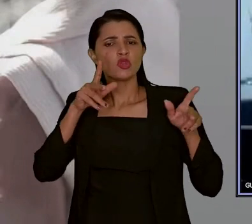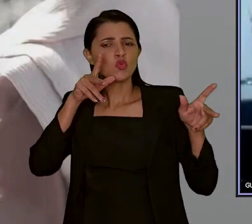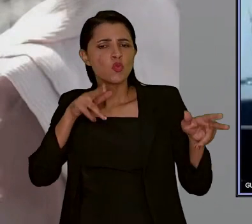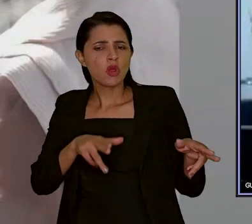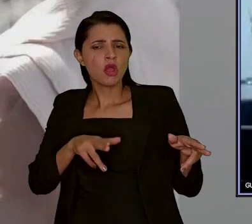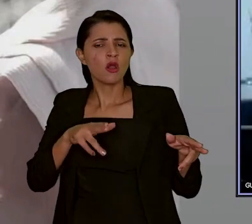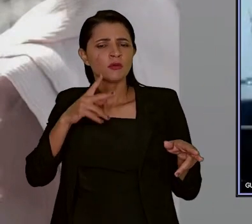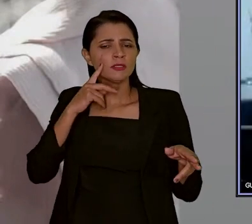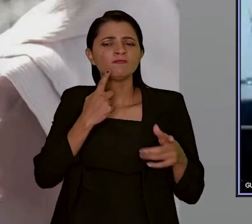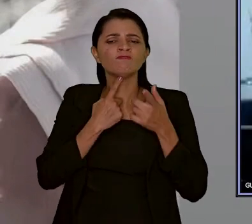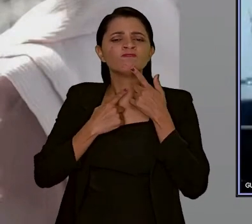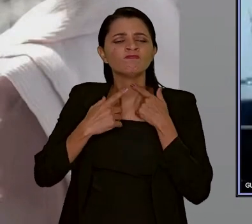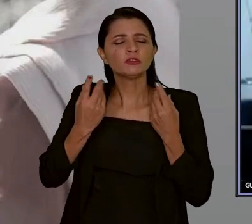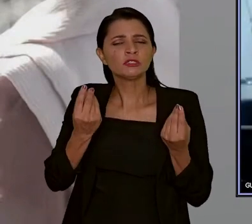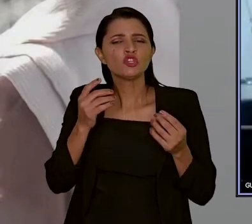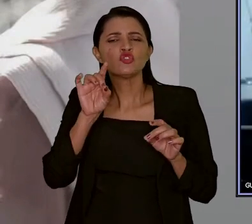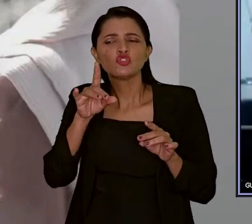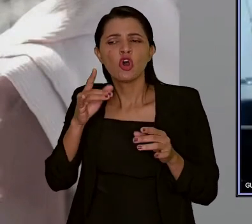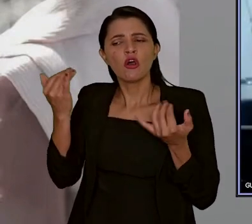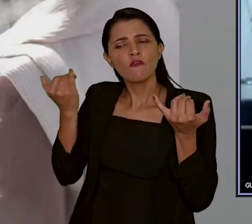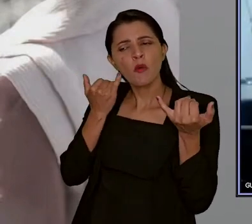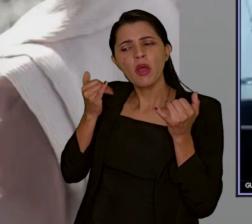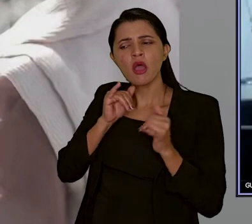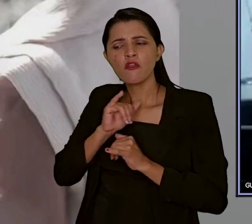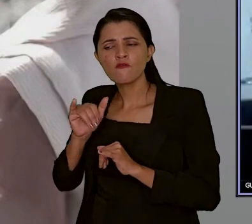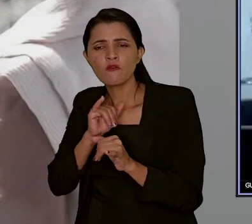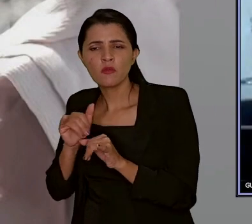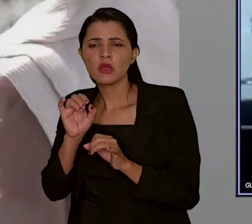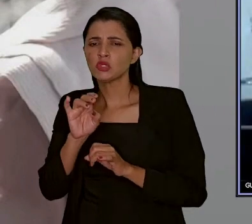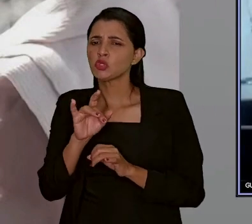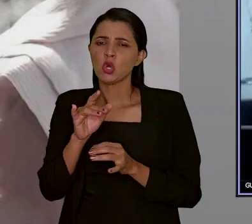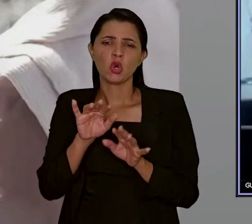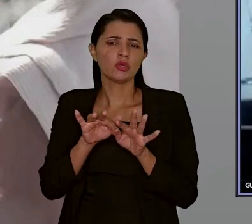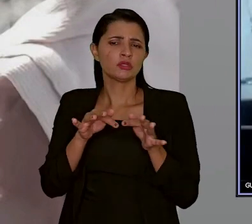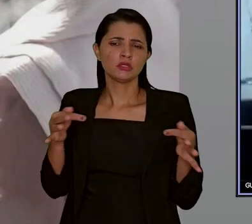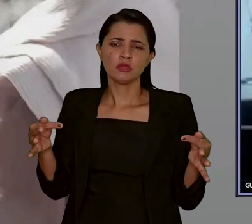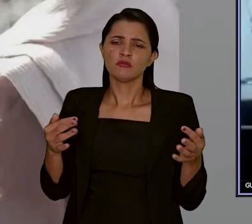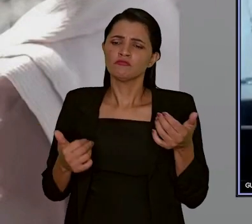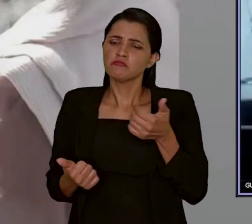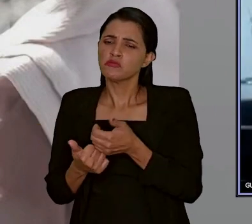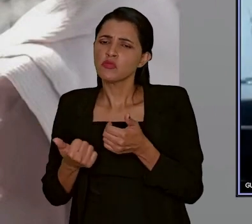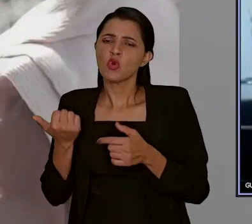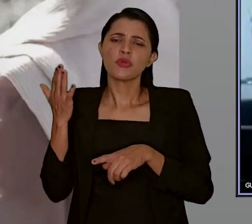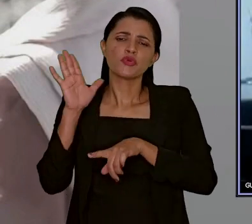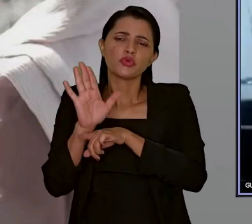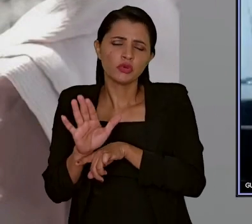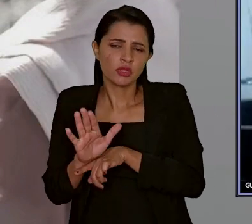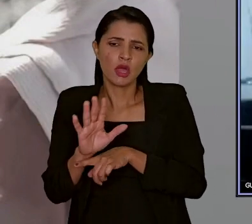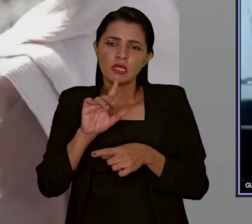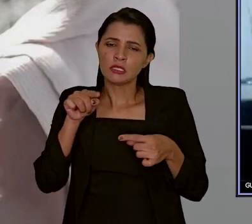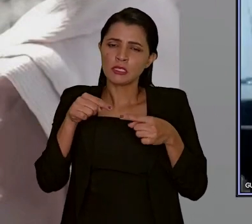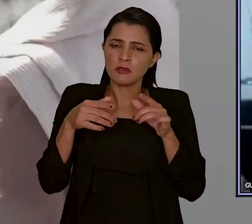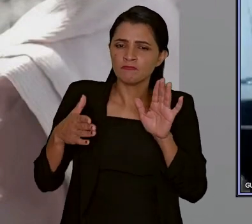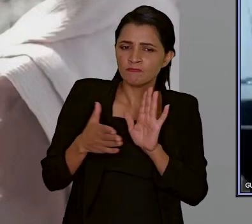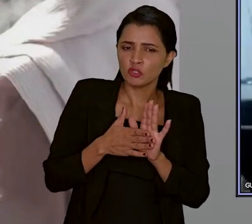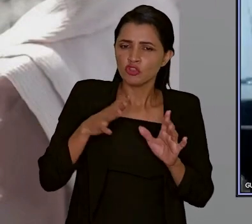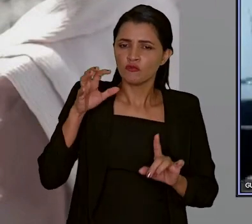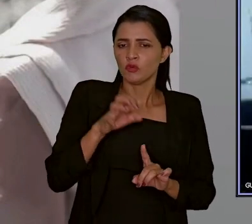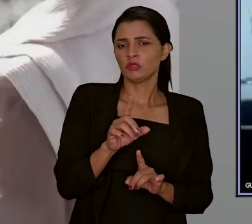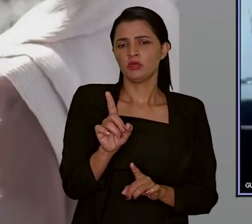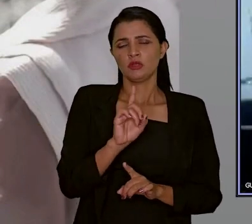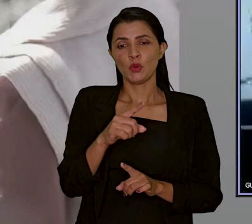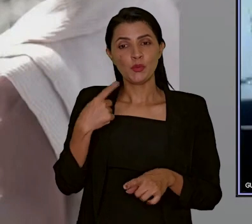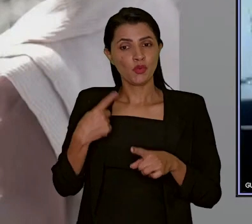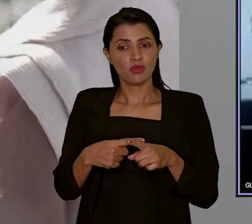de apenas informar, apenas colaborar, sem nenhuma pretensão, até porque isso nem seria